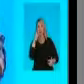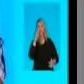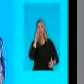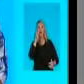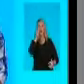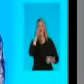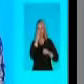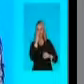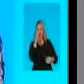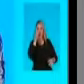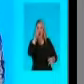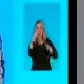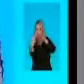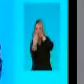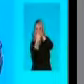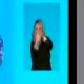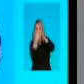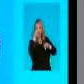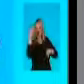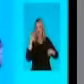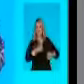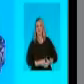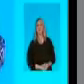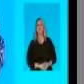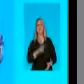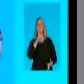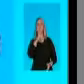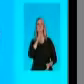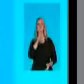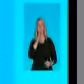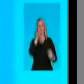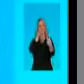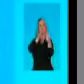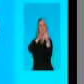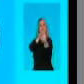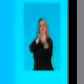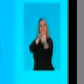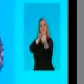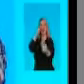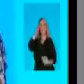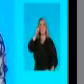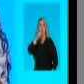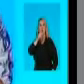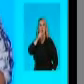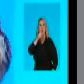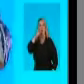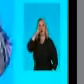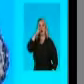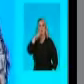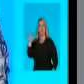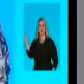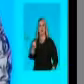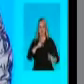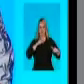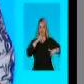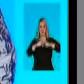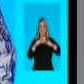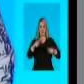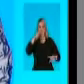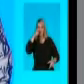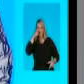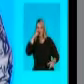com as pessoas. E eu quero responder essa pergunta olhando no olho das mulheres que nos assistem, dos trabalhadores que nos assistem, e